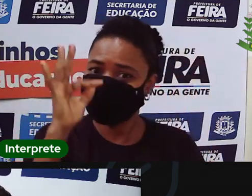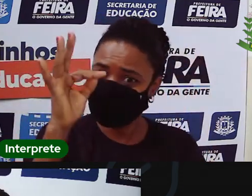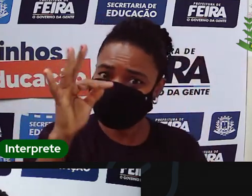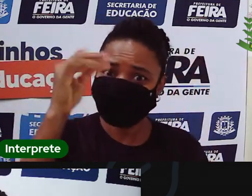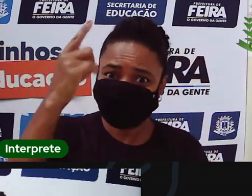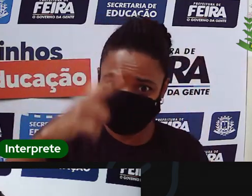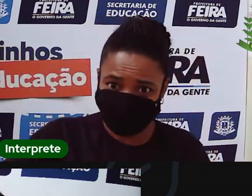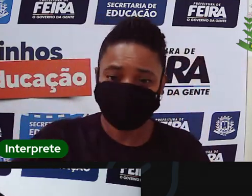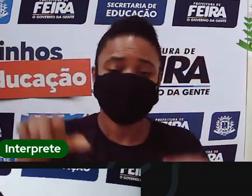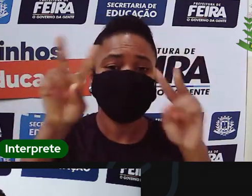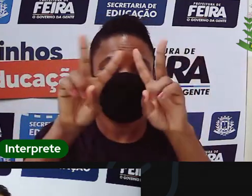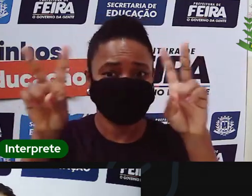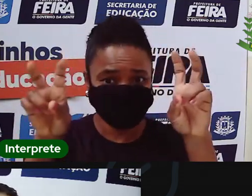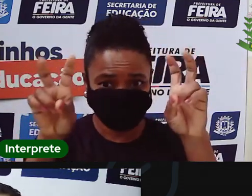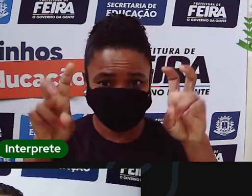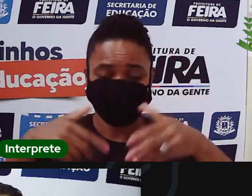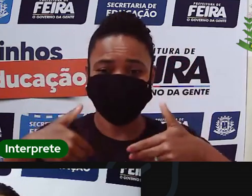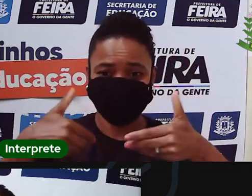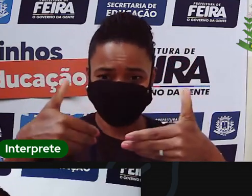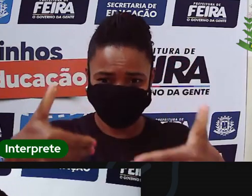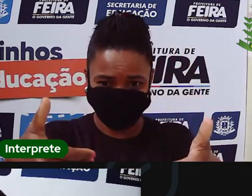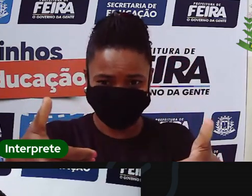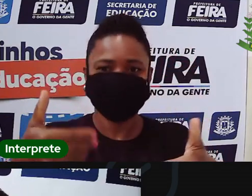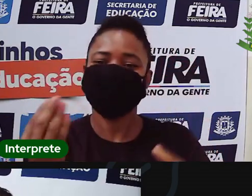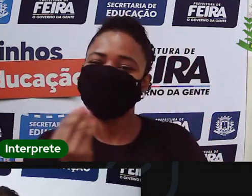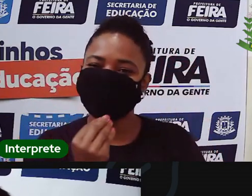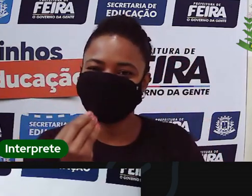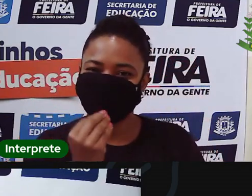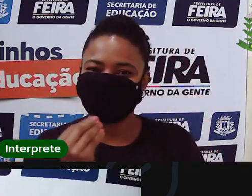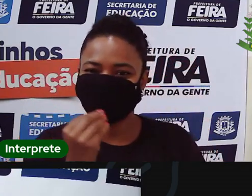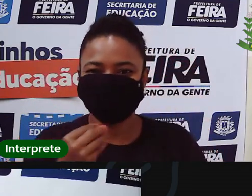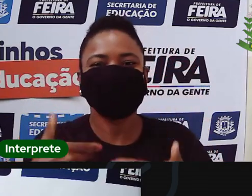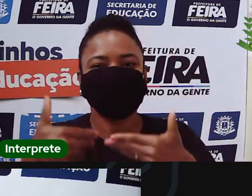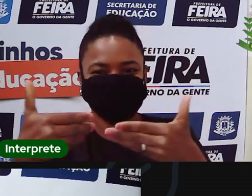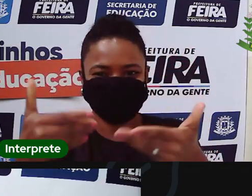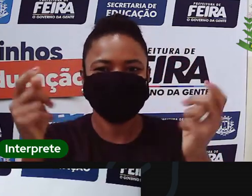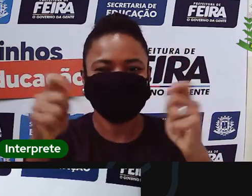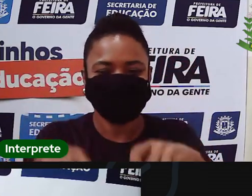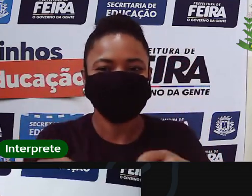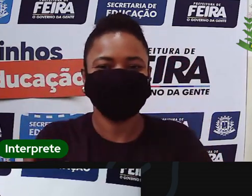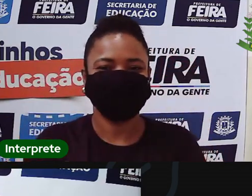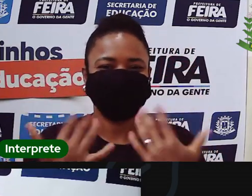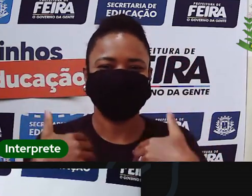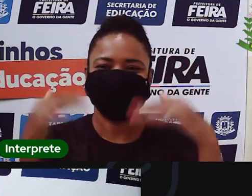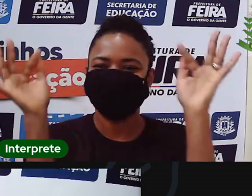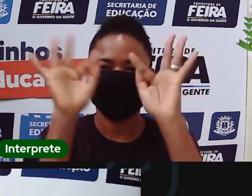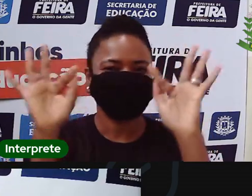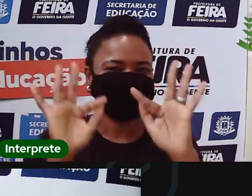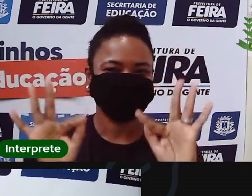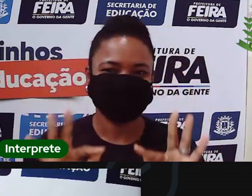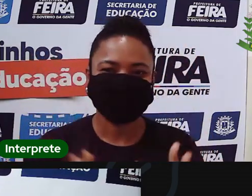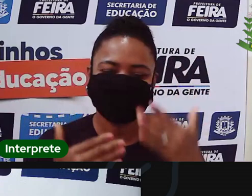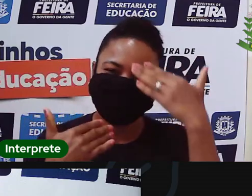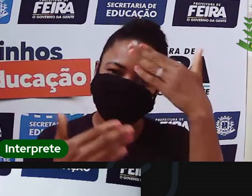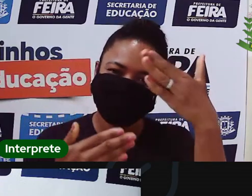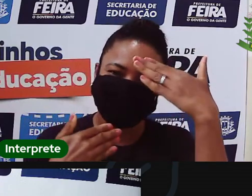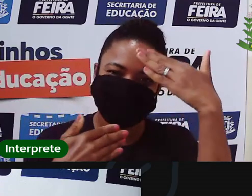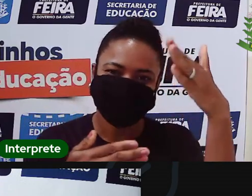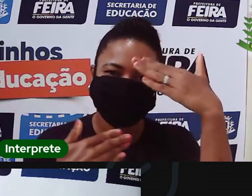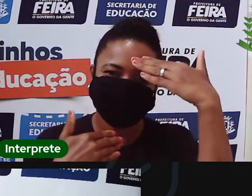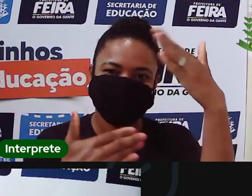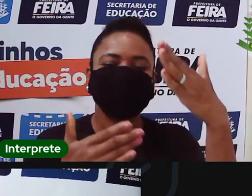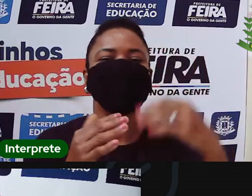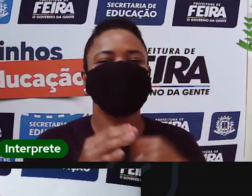de outros assuntos. E foi um prazer. Fiquei muito, muito, muito feliz de estar aqui com vocês. Obrigada, obrigada.